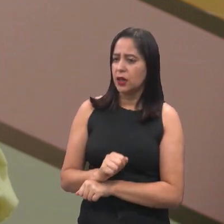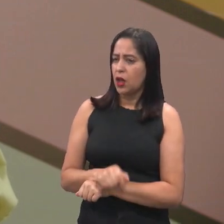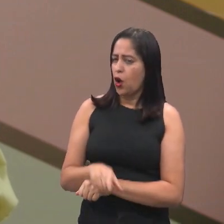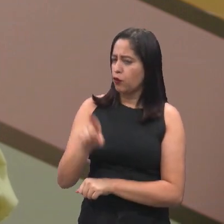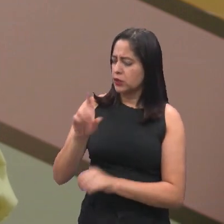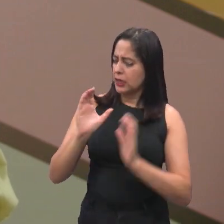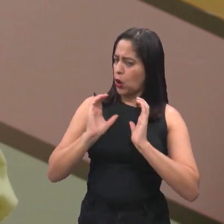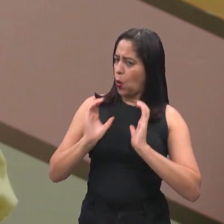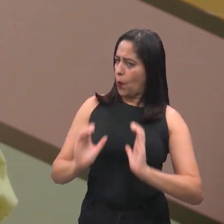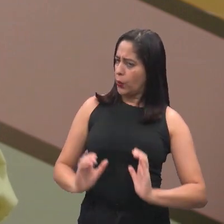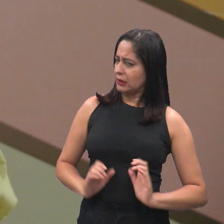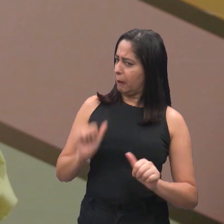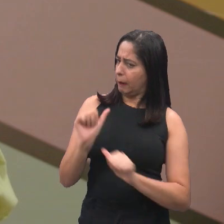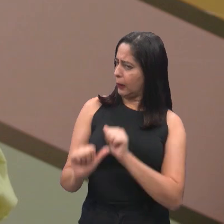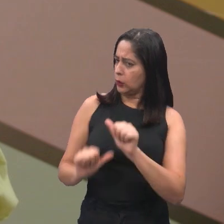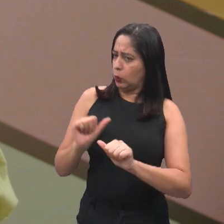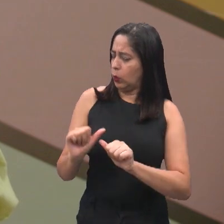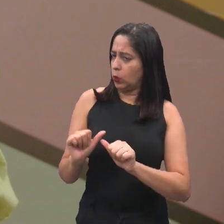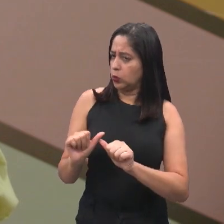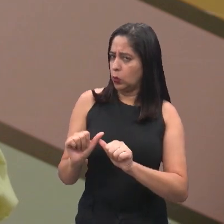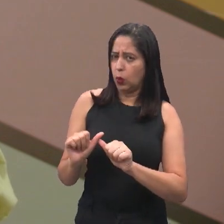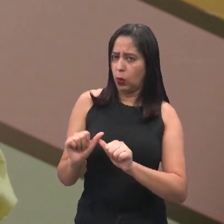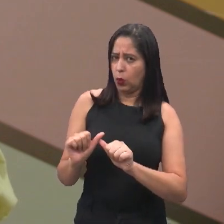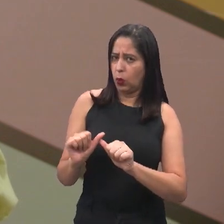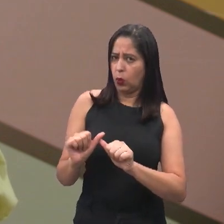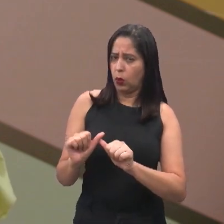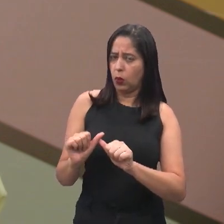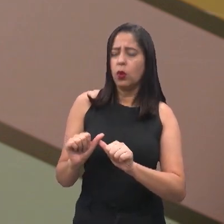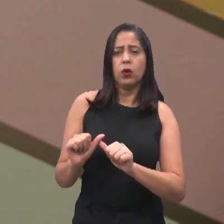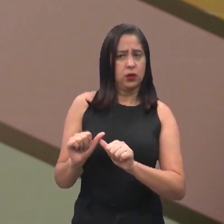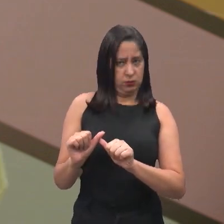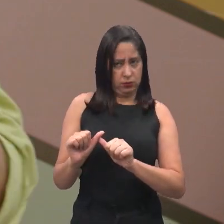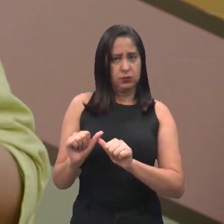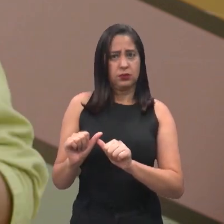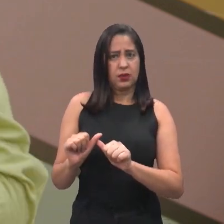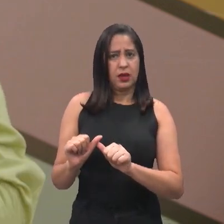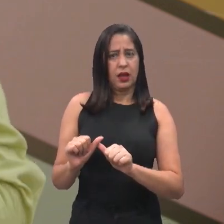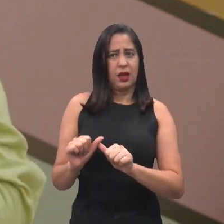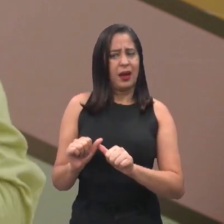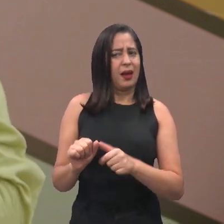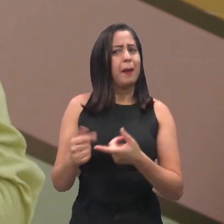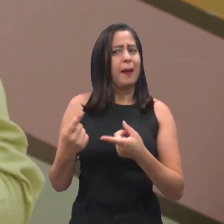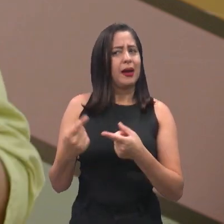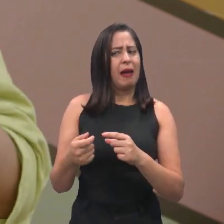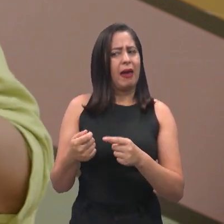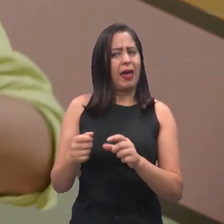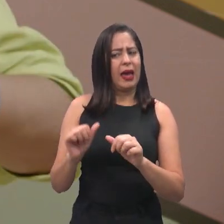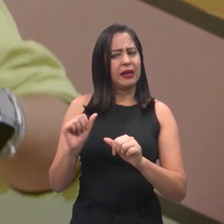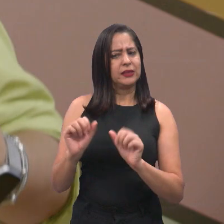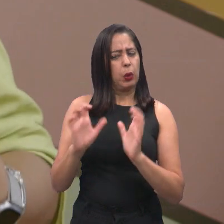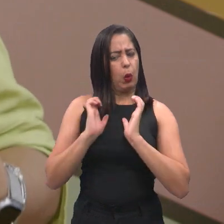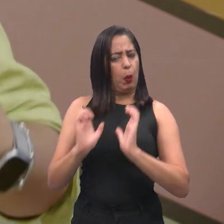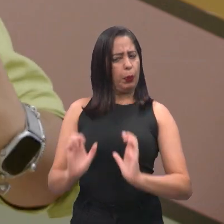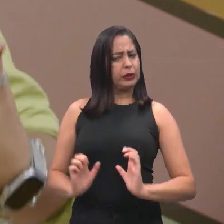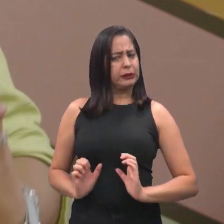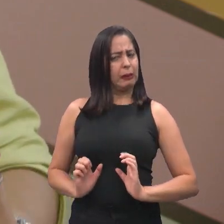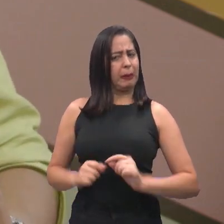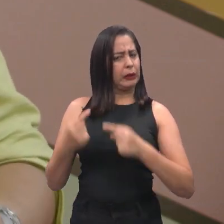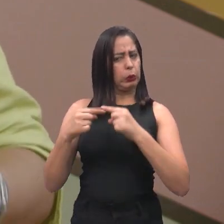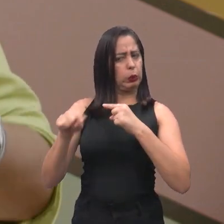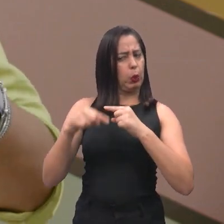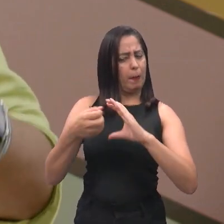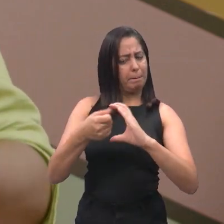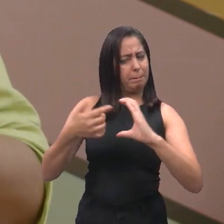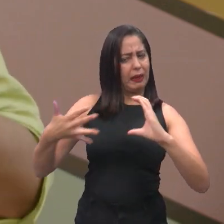que não eram comuns, não fazem parte do seu repertório comportamental. Então, eu costumava